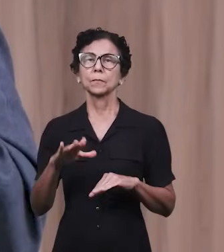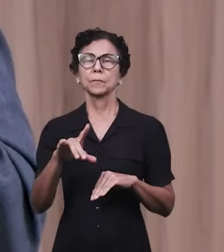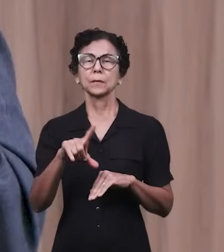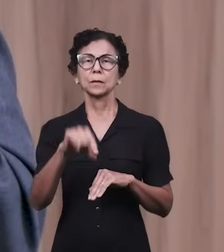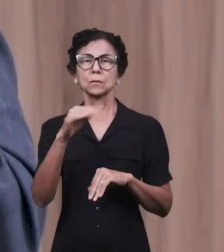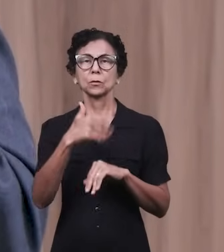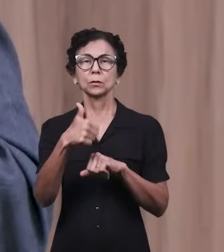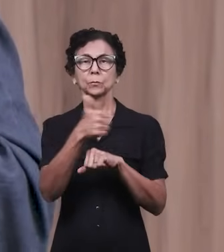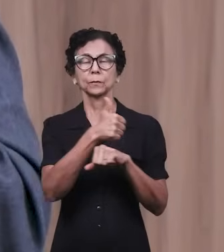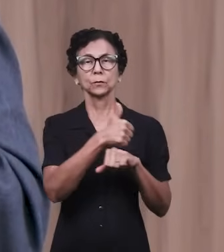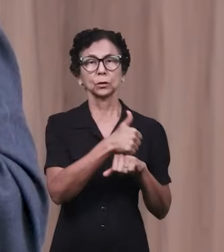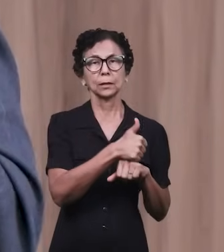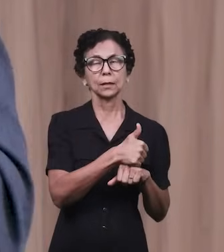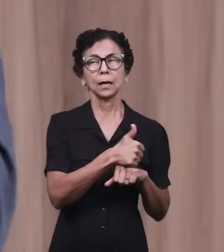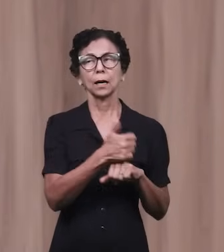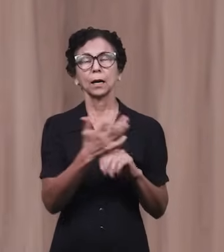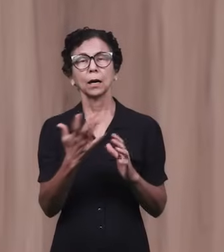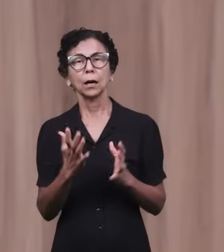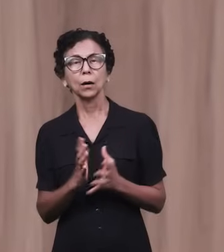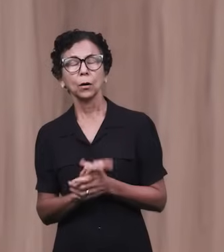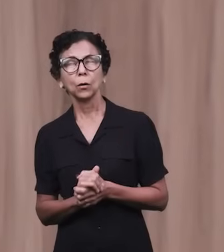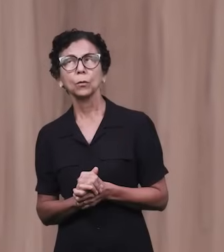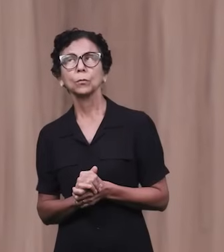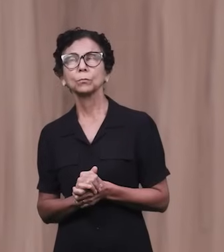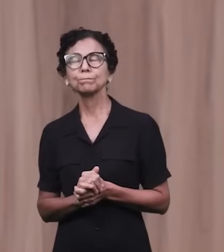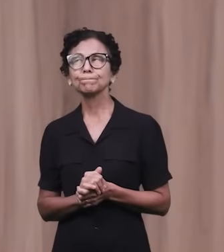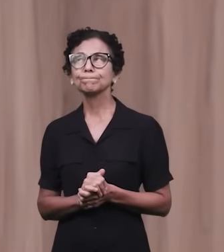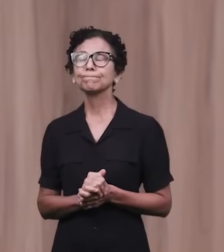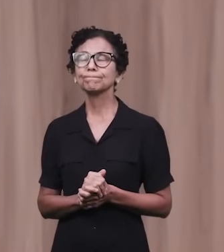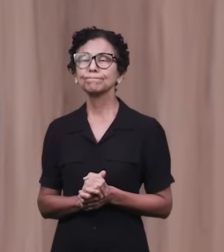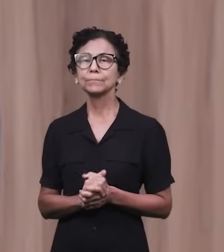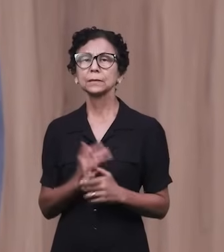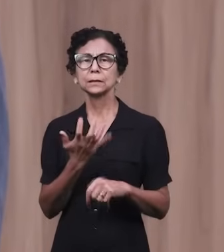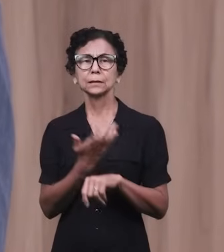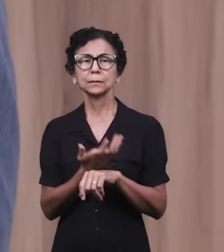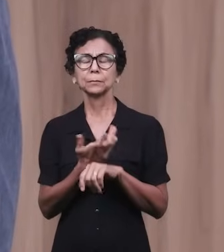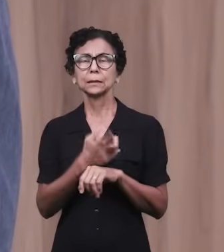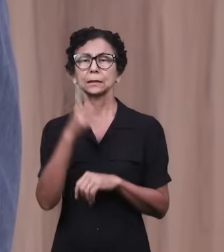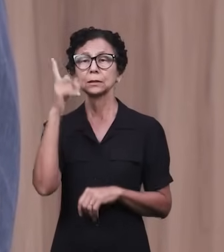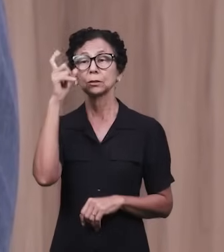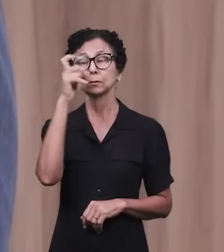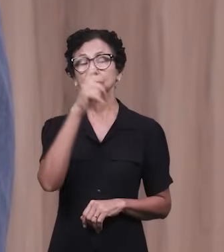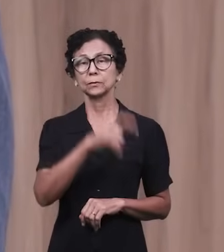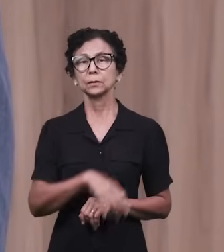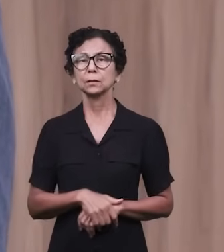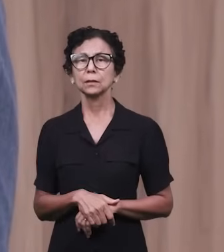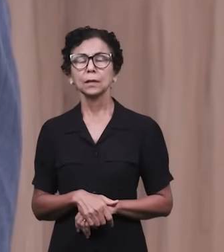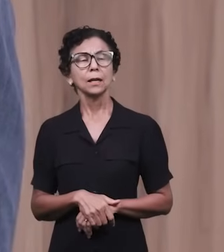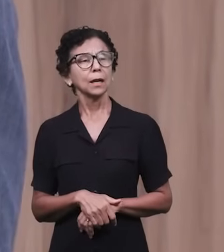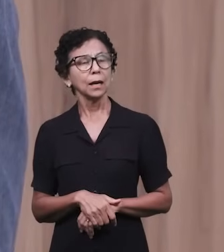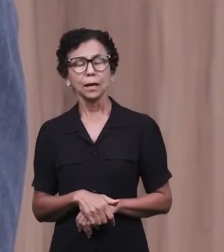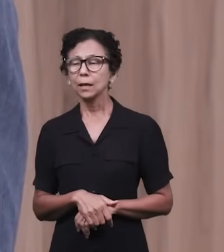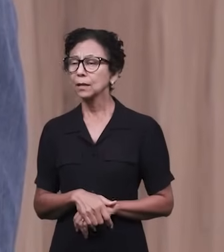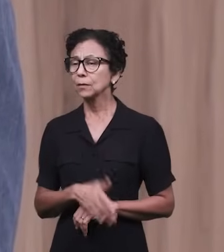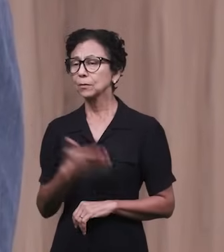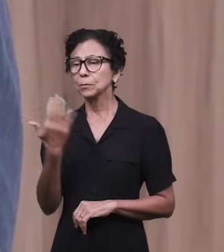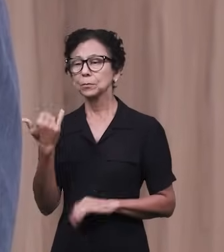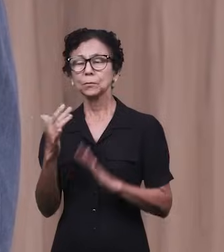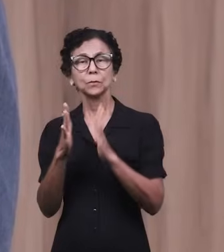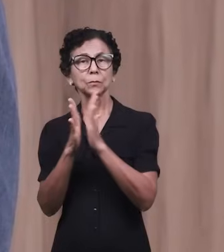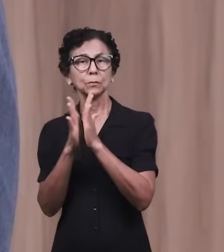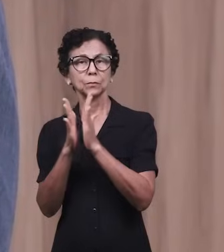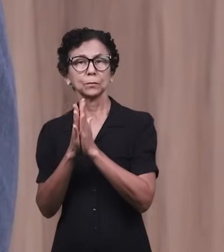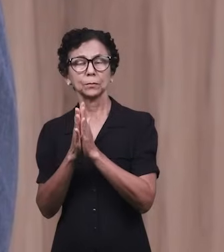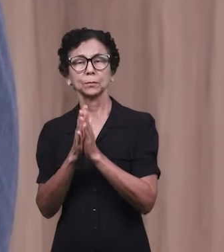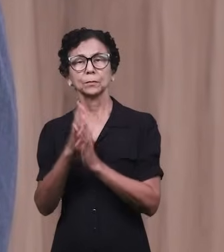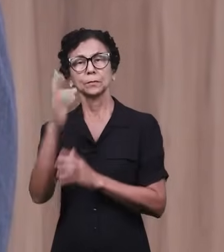no último episódio, eu estou com uma dificuldade nessa disciplina, por que não? Irmão, vamos orar aqui, é um culto de quinta-feira de oração pela família, mas a oração que